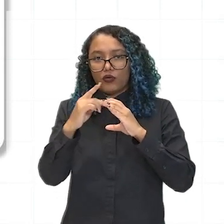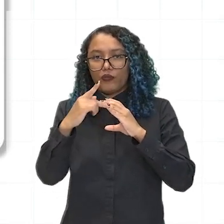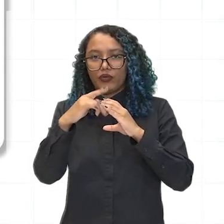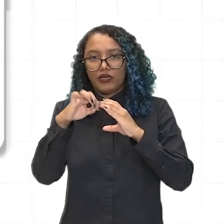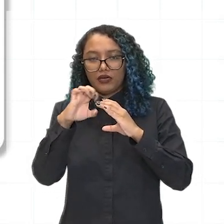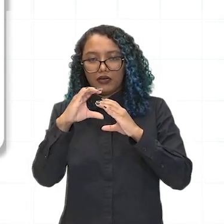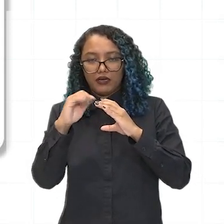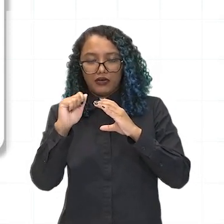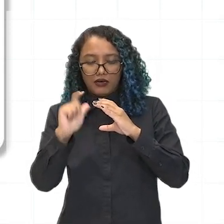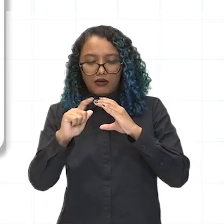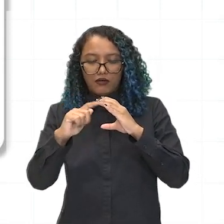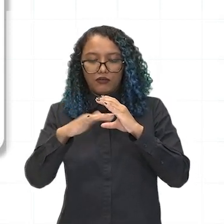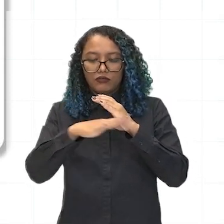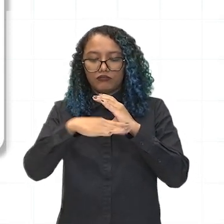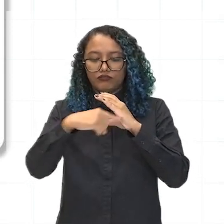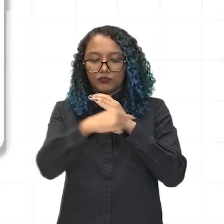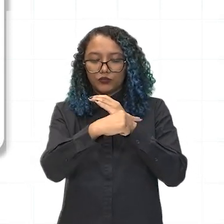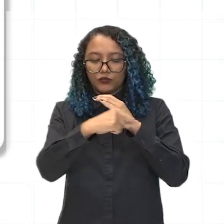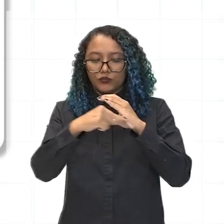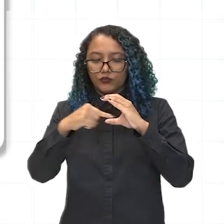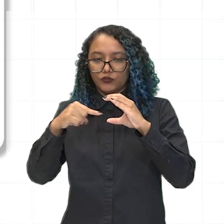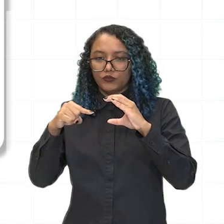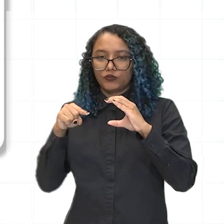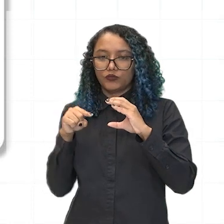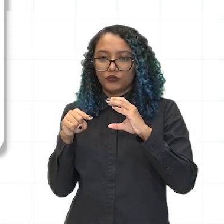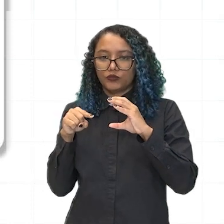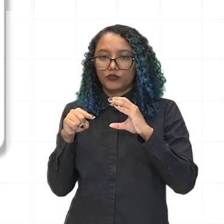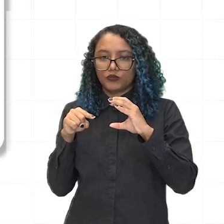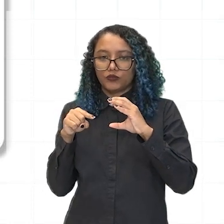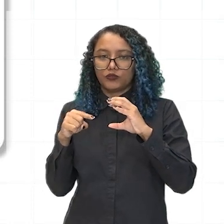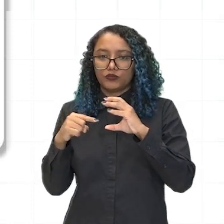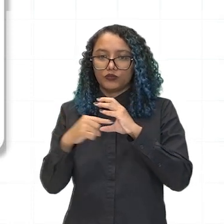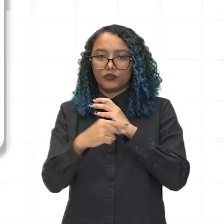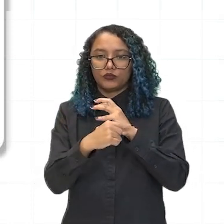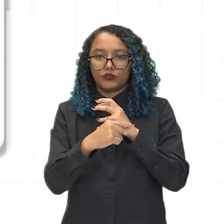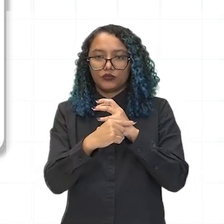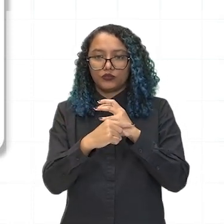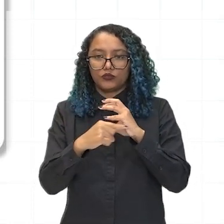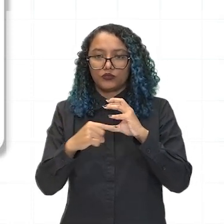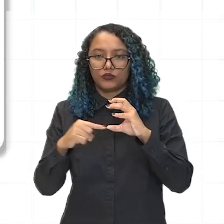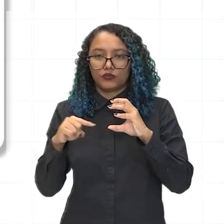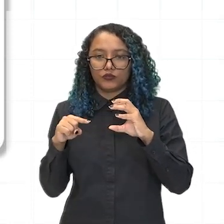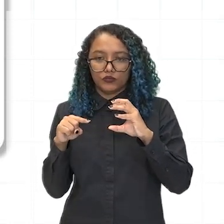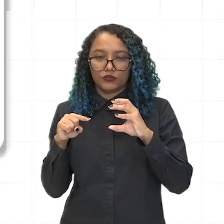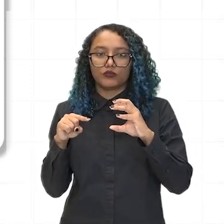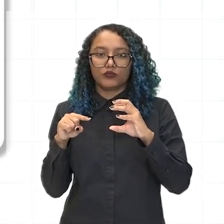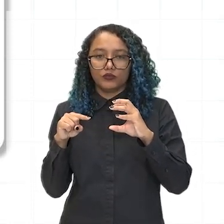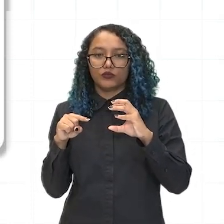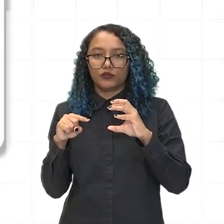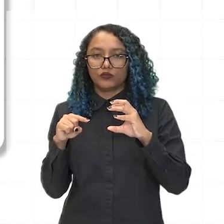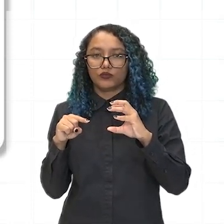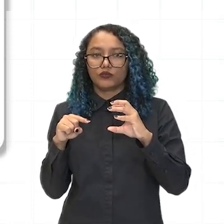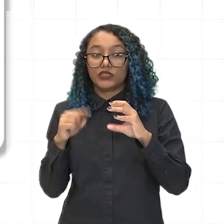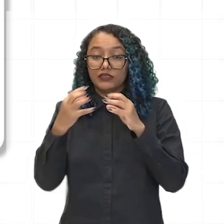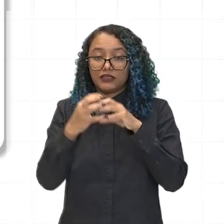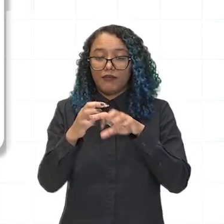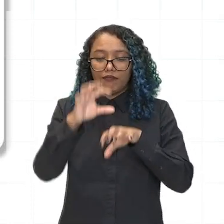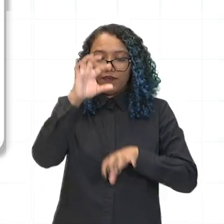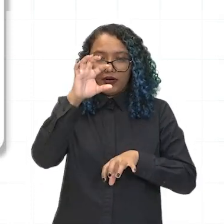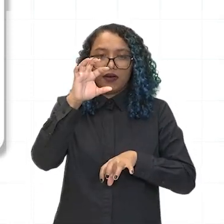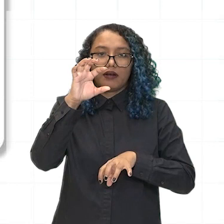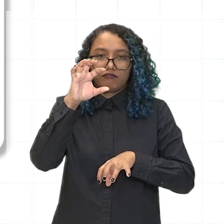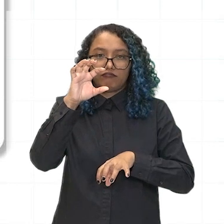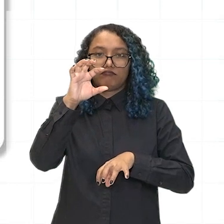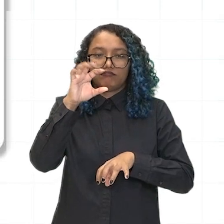é representada pela linha do Equador, essa linha do Equador divide o planeta Terra,